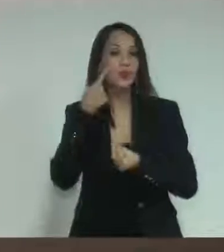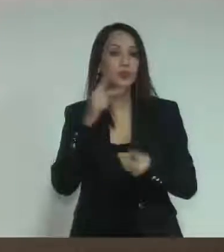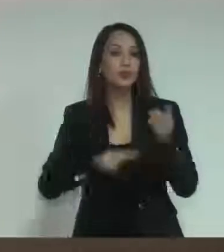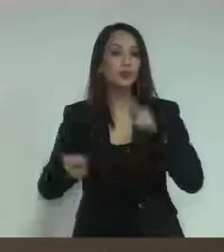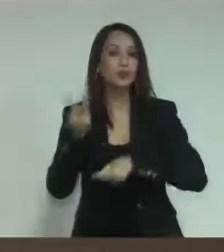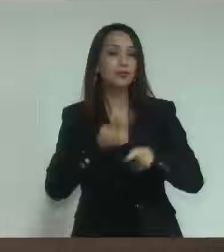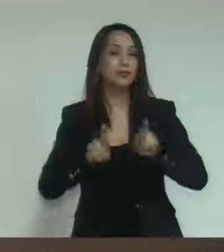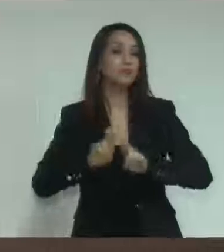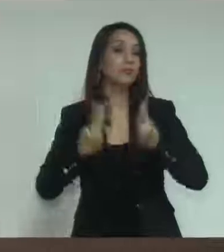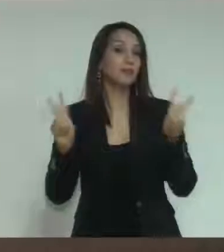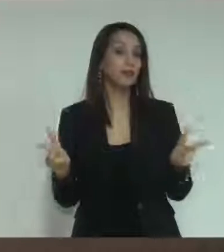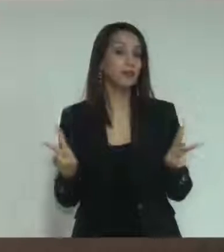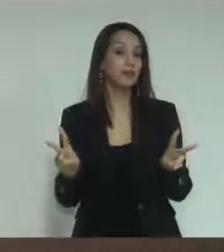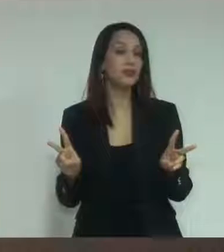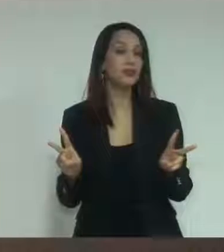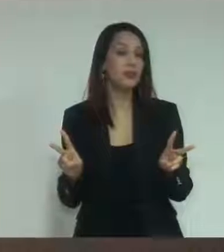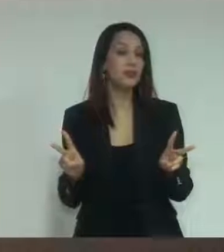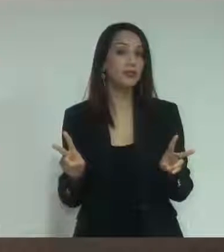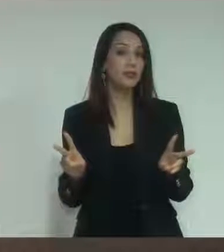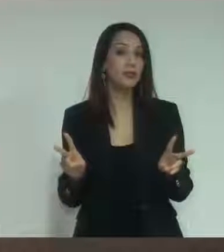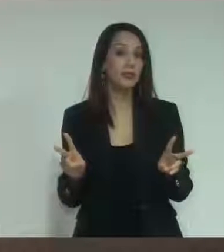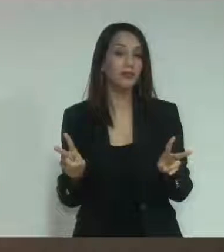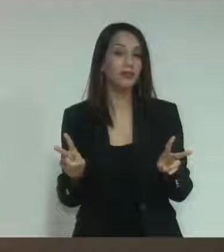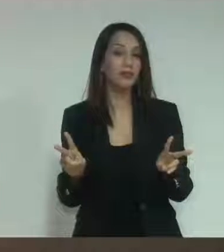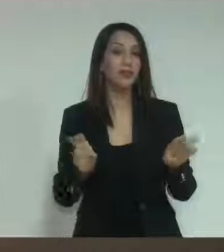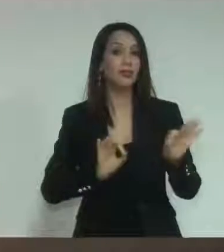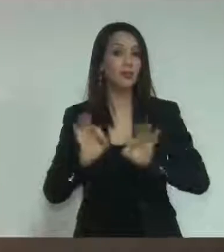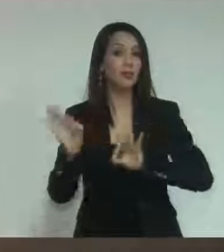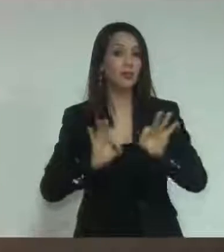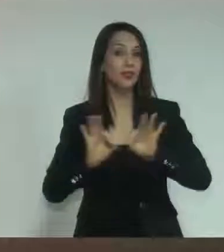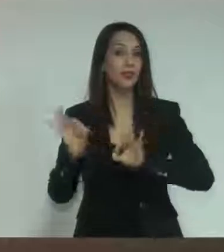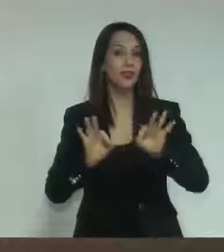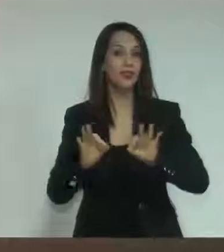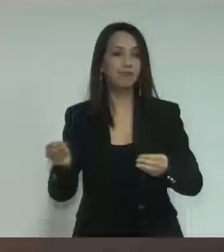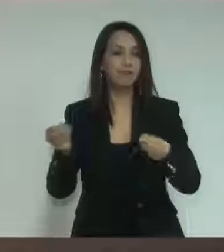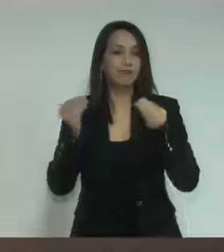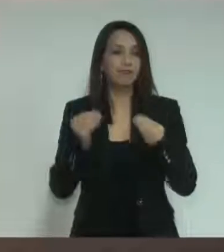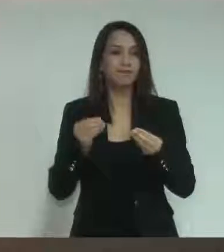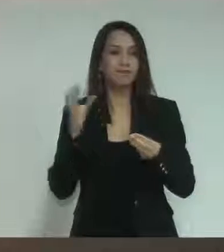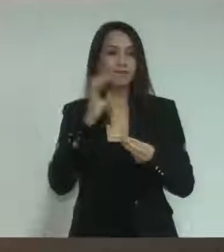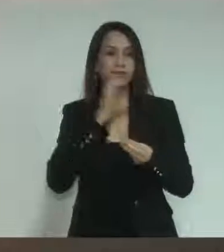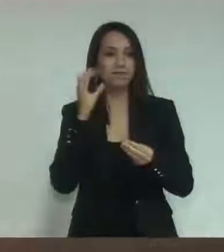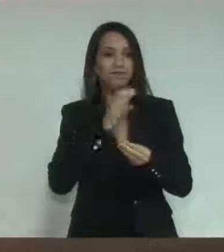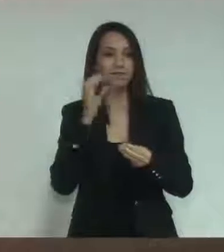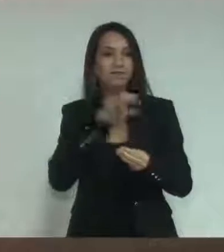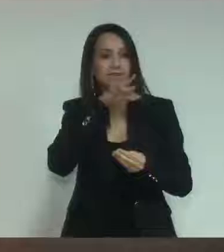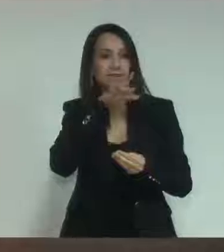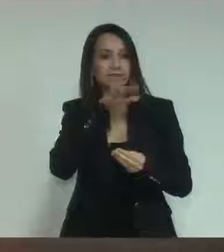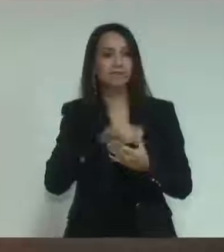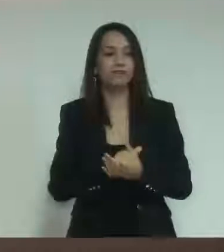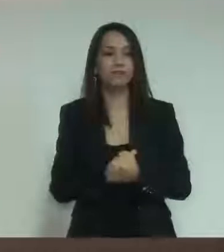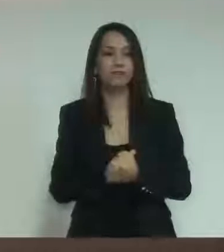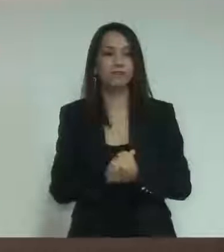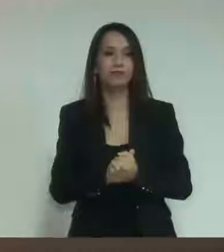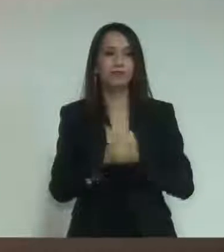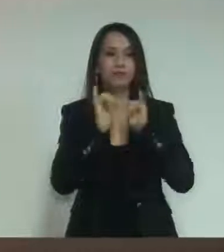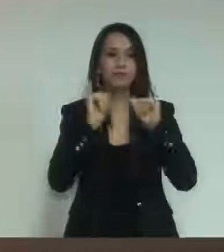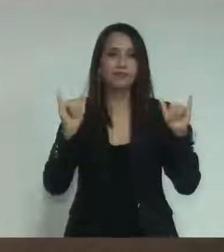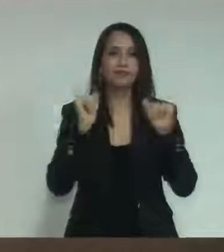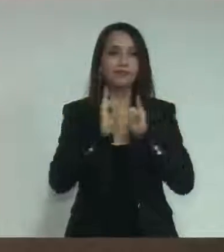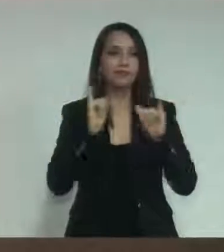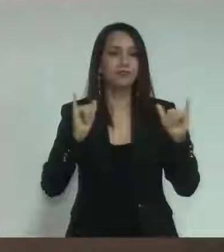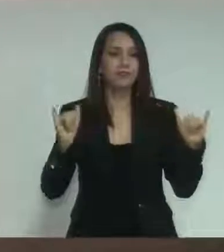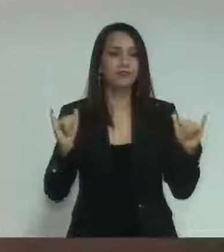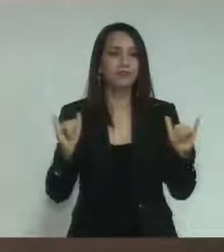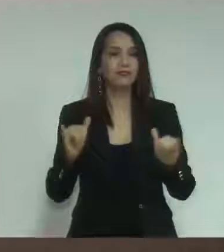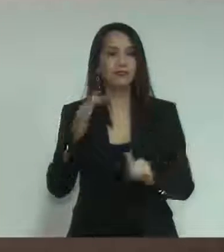de outra maneira se o projeto chega de uma maneira urgente, correndo? A gente tem falado tanto, né? Eu sou testemunha